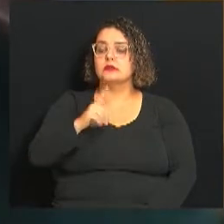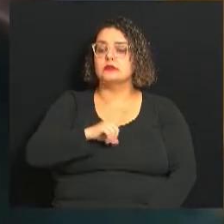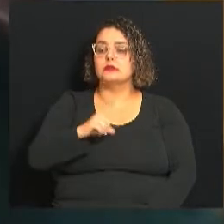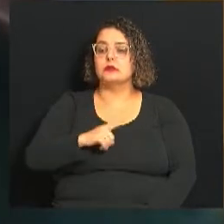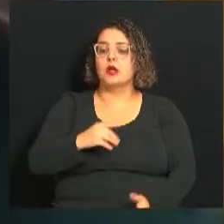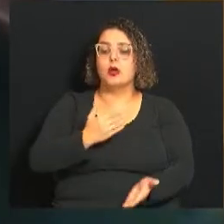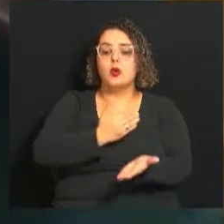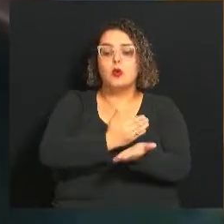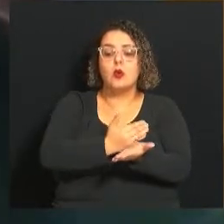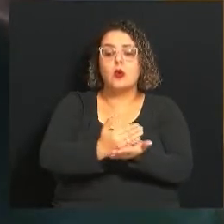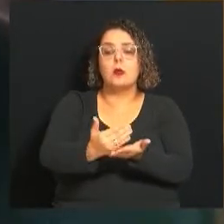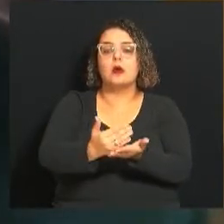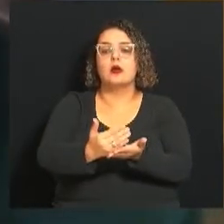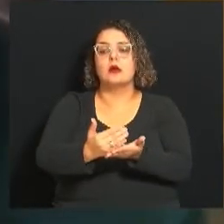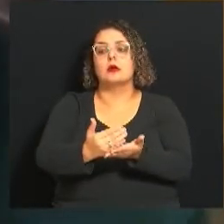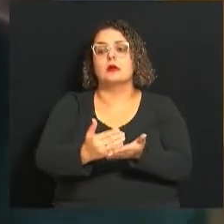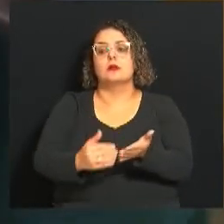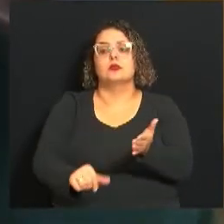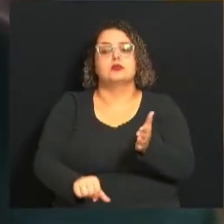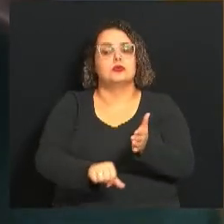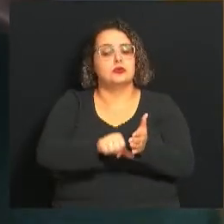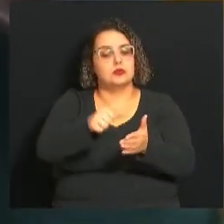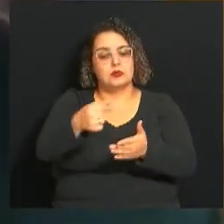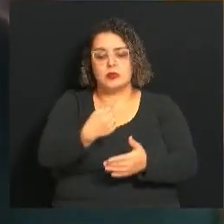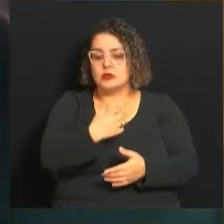logo nas primeiras décadas,